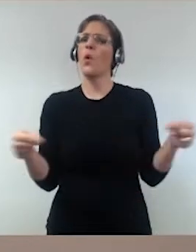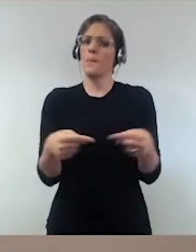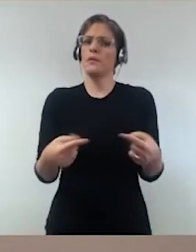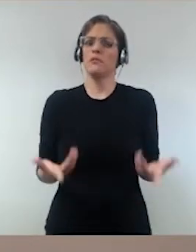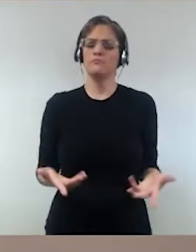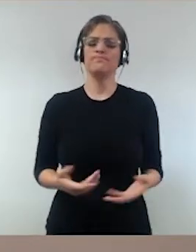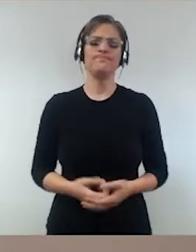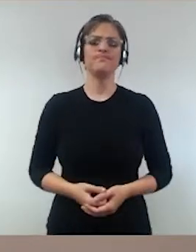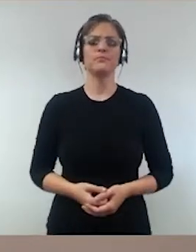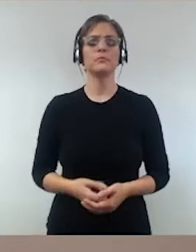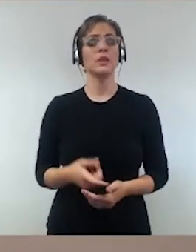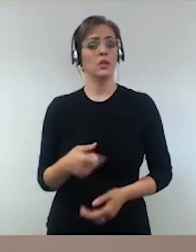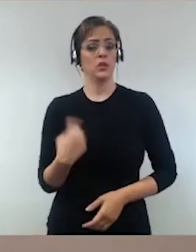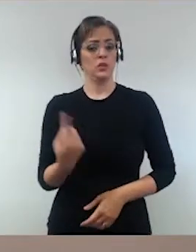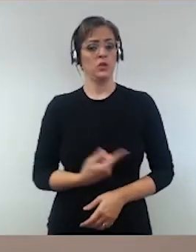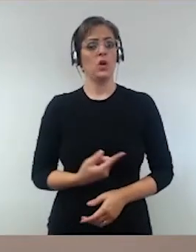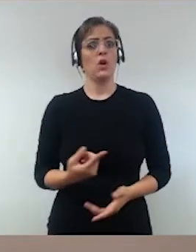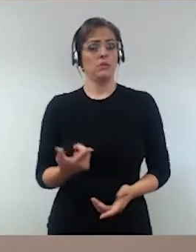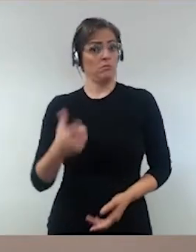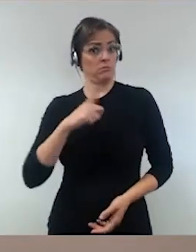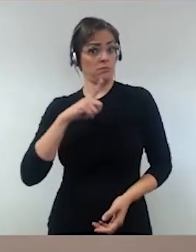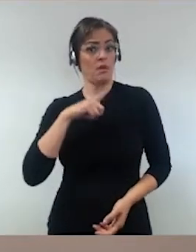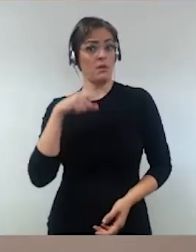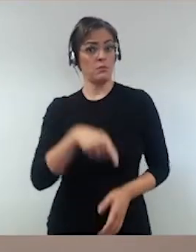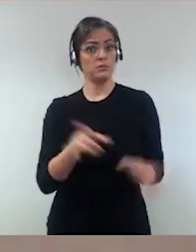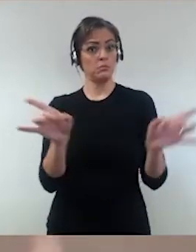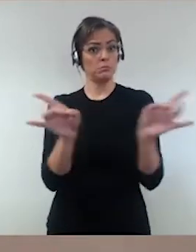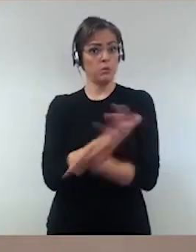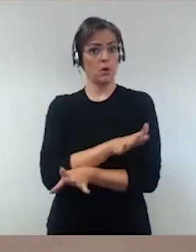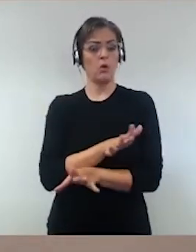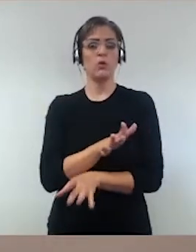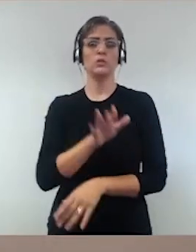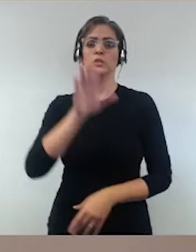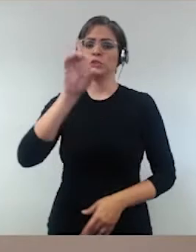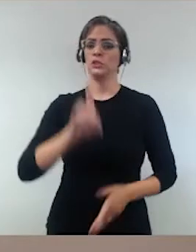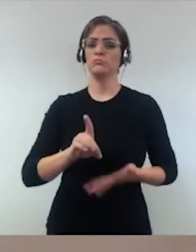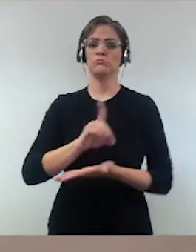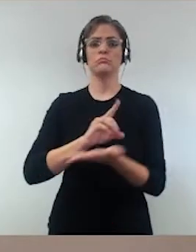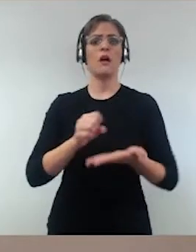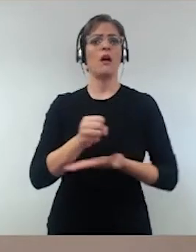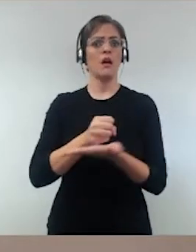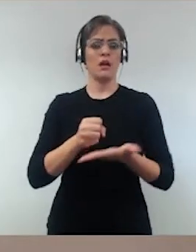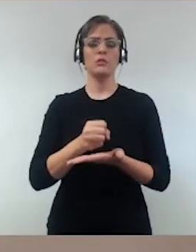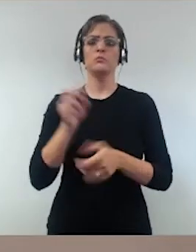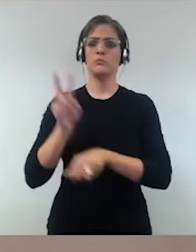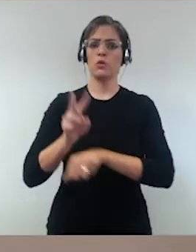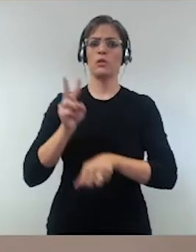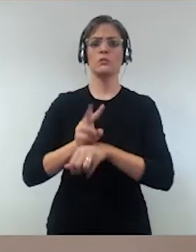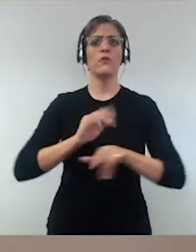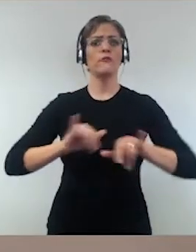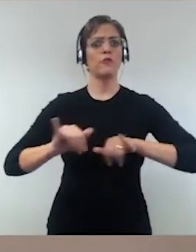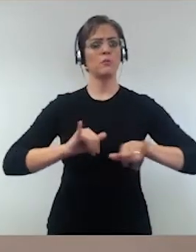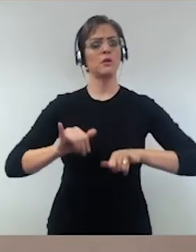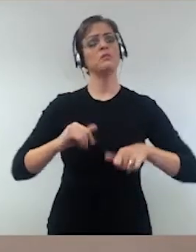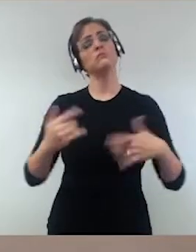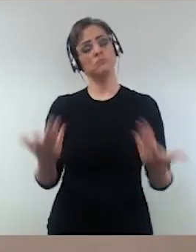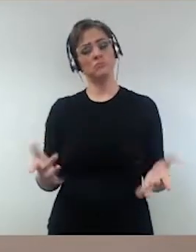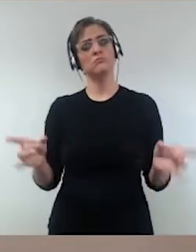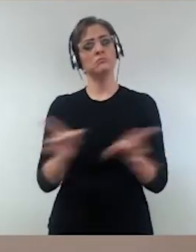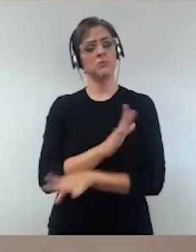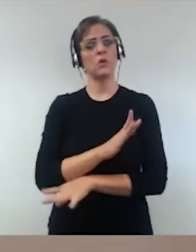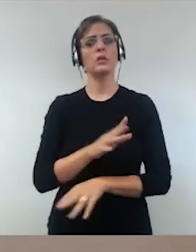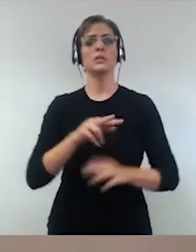a partir do momento em que a gente tem essa declaração, digamos, de um direito fundamental à proteção de dados no Brasil, isso significa que o legislador